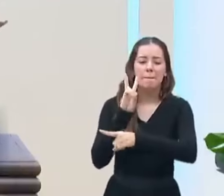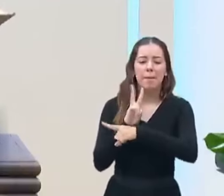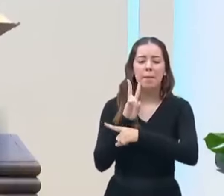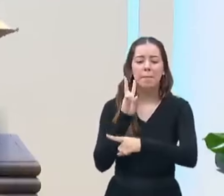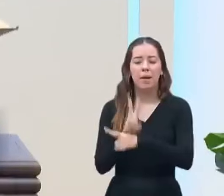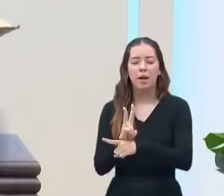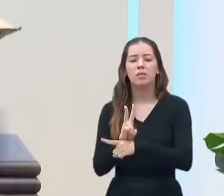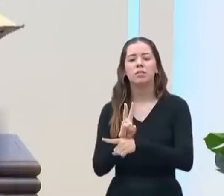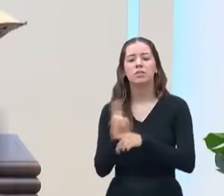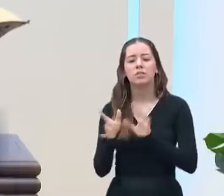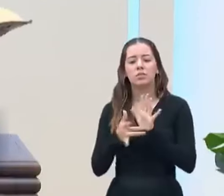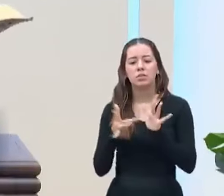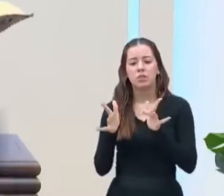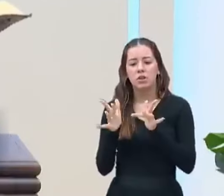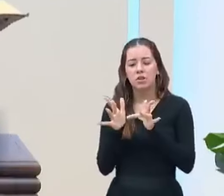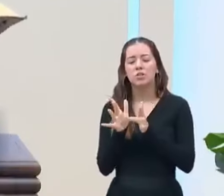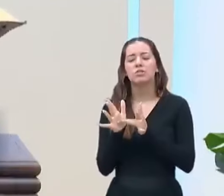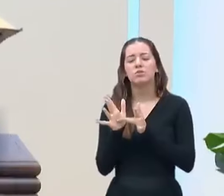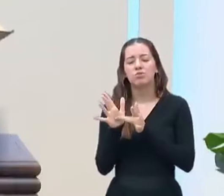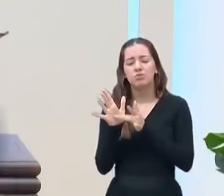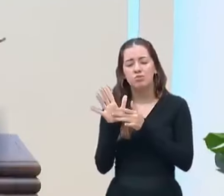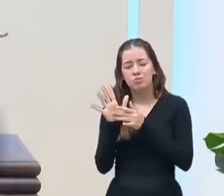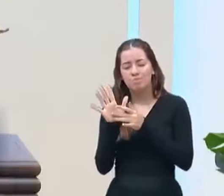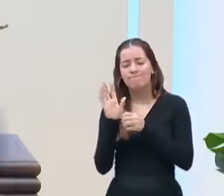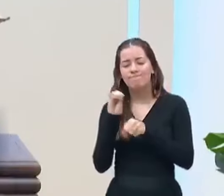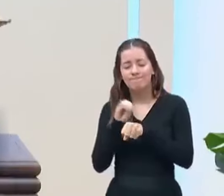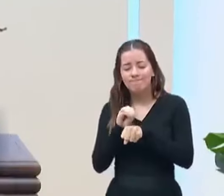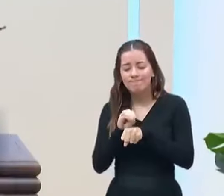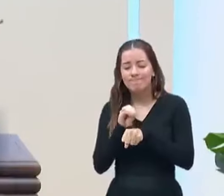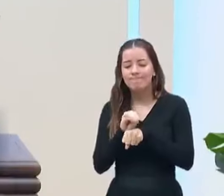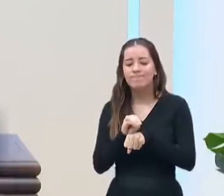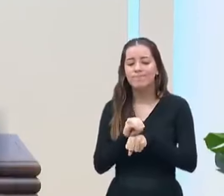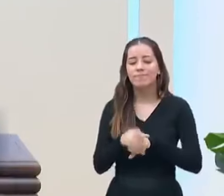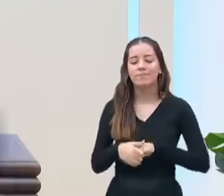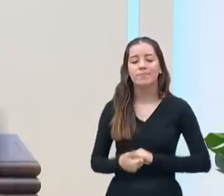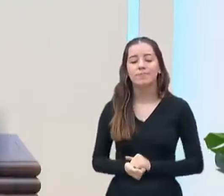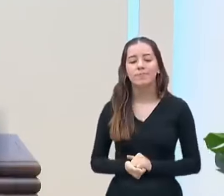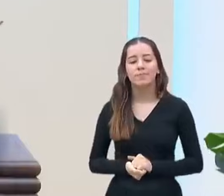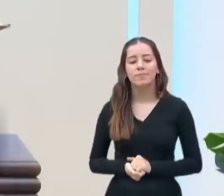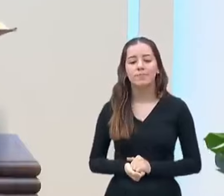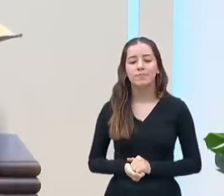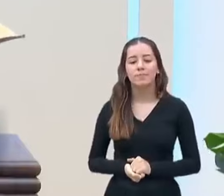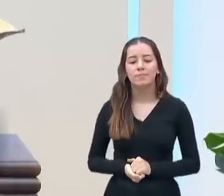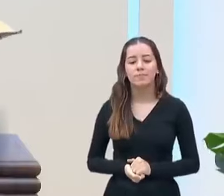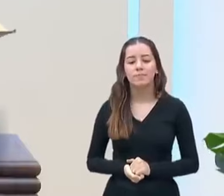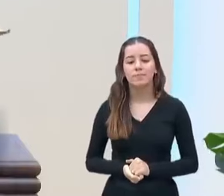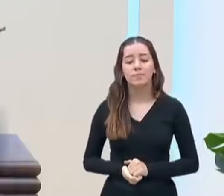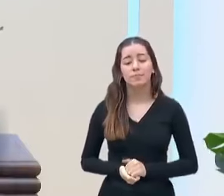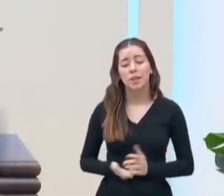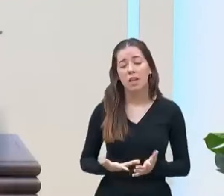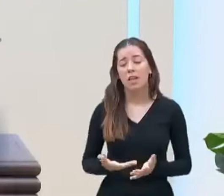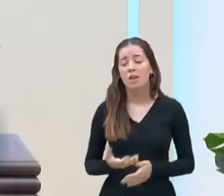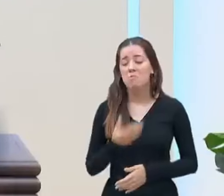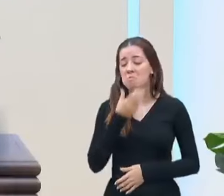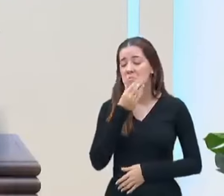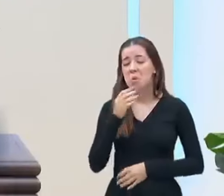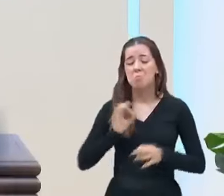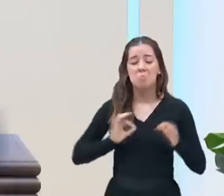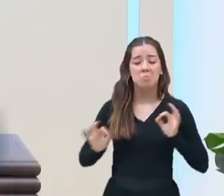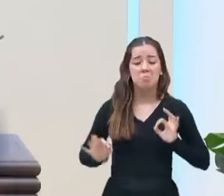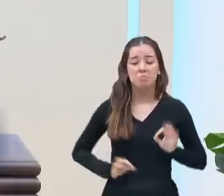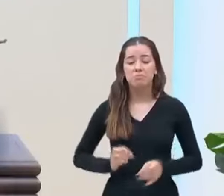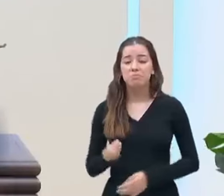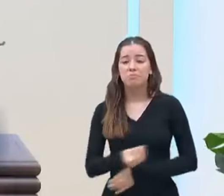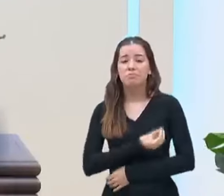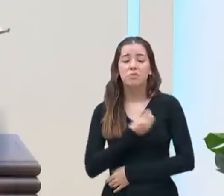sua mão acolhedora. Aleluia! Um homem leproso, como dissemos, ele vive só, uma depressão,